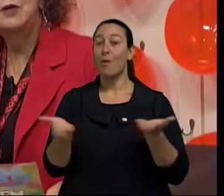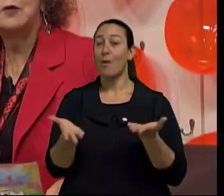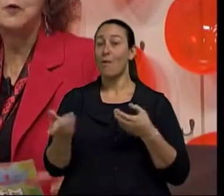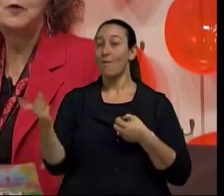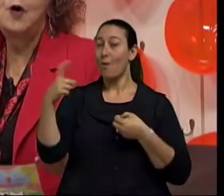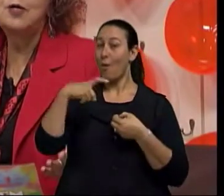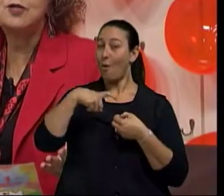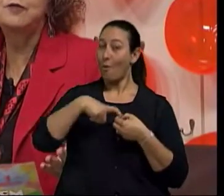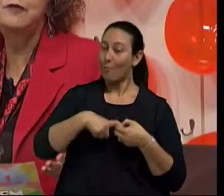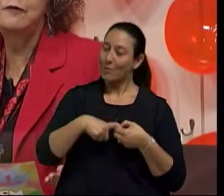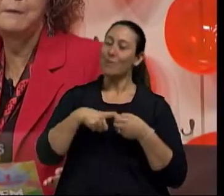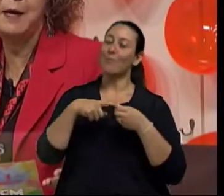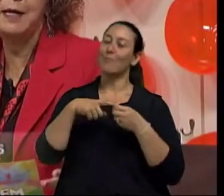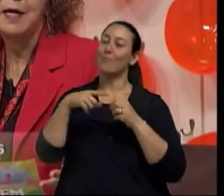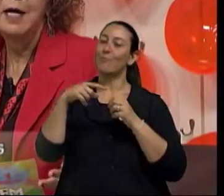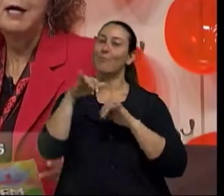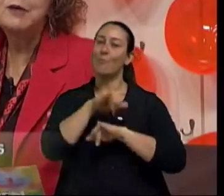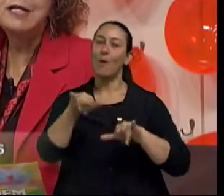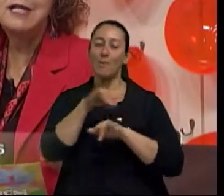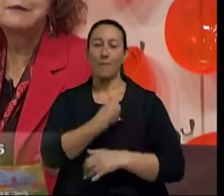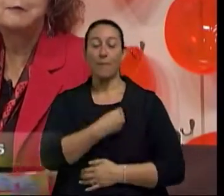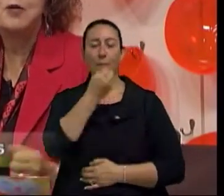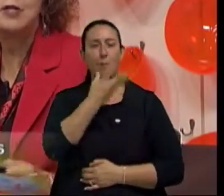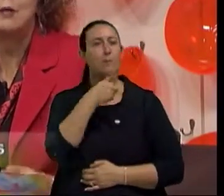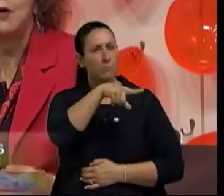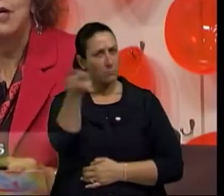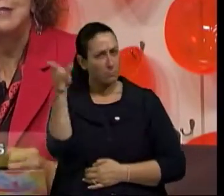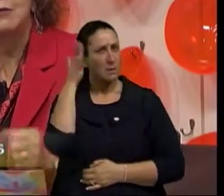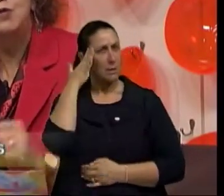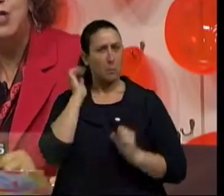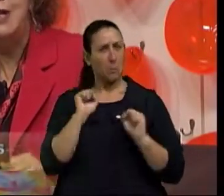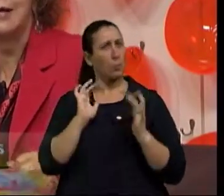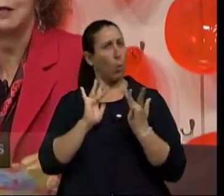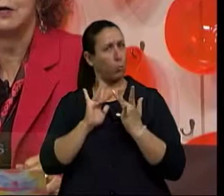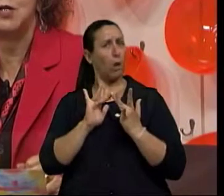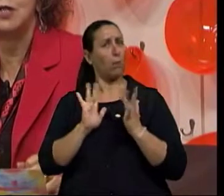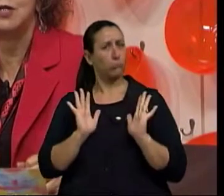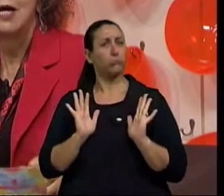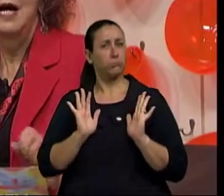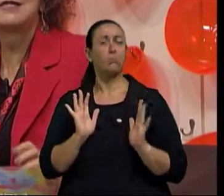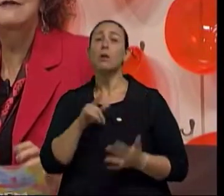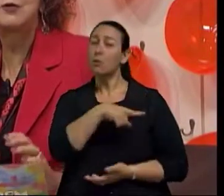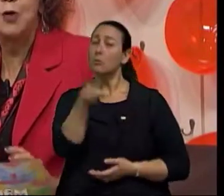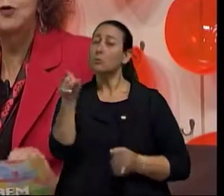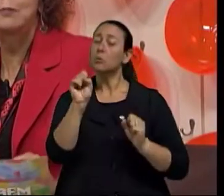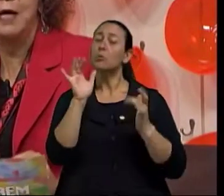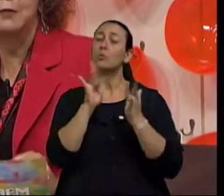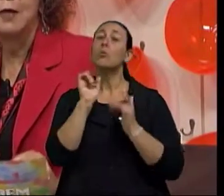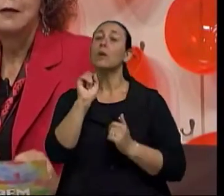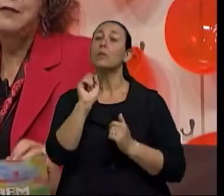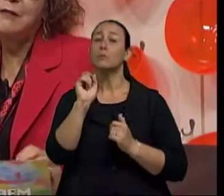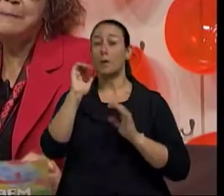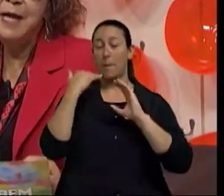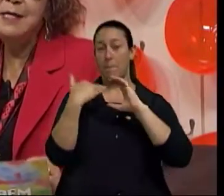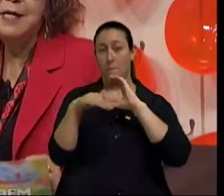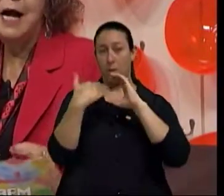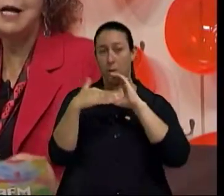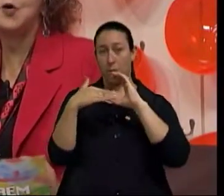Estamos de volta com o nosso Viva Bem. E você sabe que pode ter uma conexão direta com a gente através do nosso e-mail,